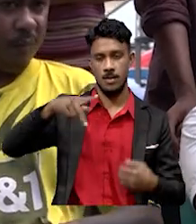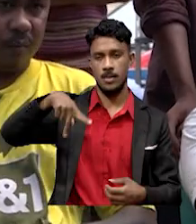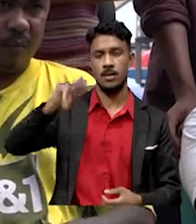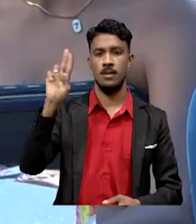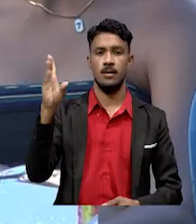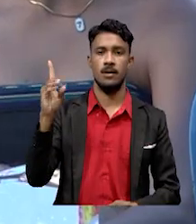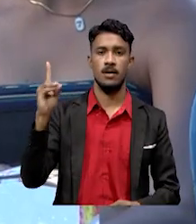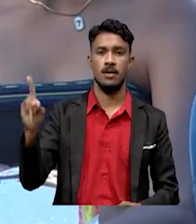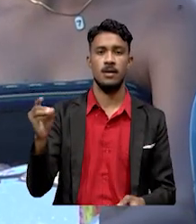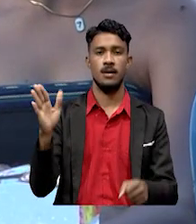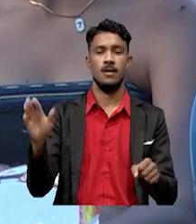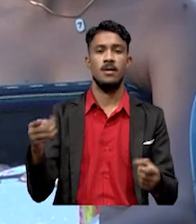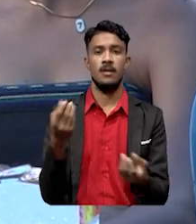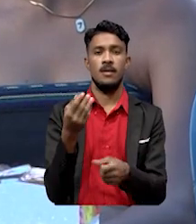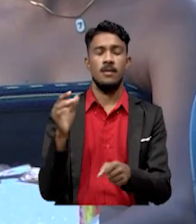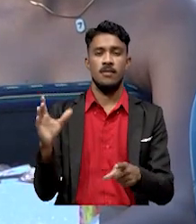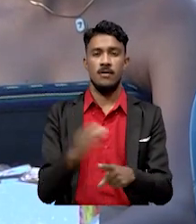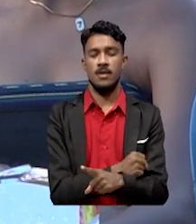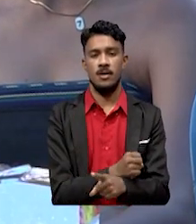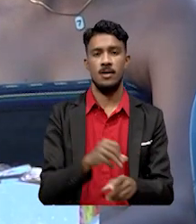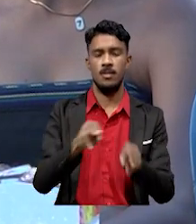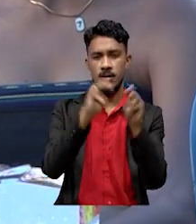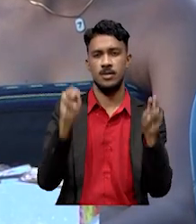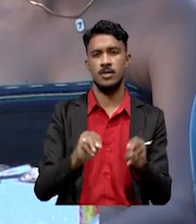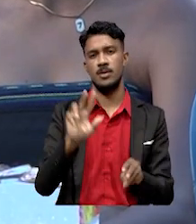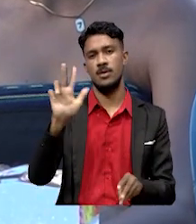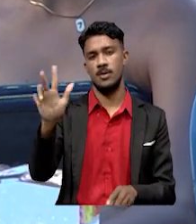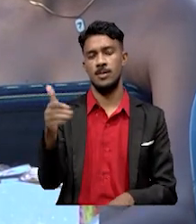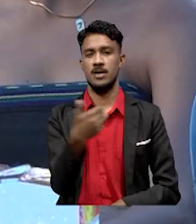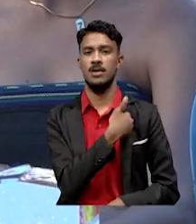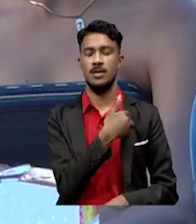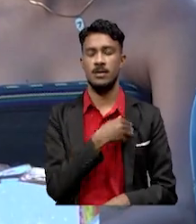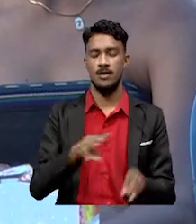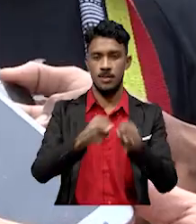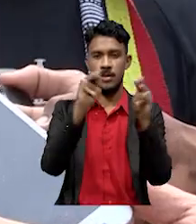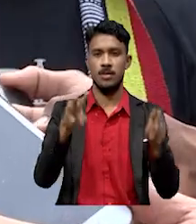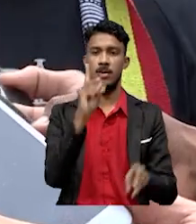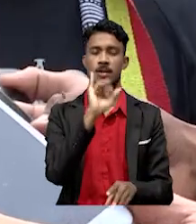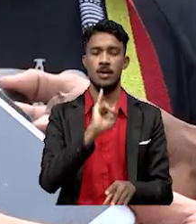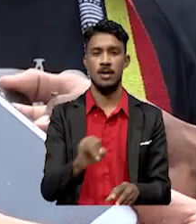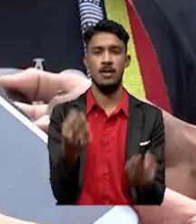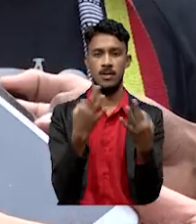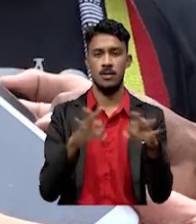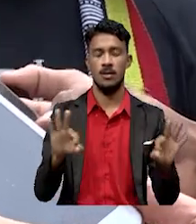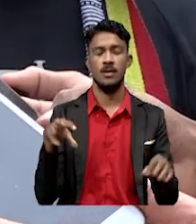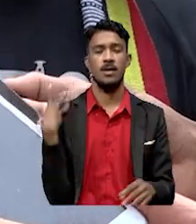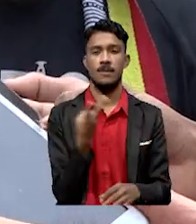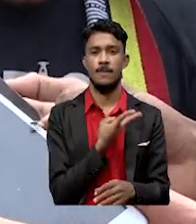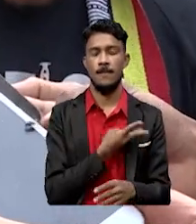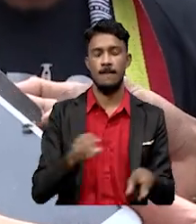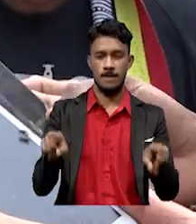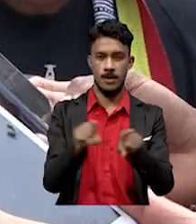falta munisipiu tolu maksidau. Ba munisipiu di lere matona. Anen sa sidili hanita anen sa sidadi